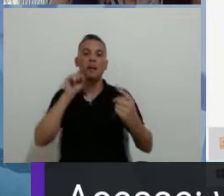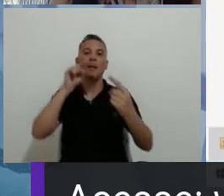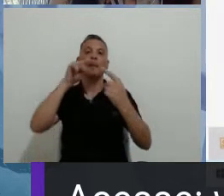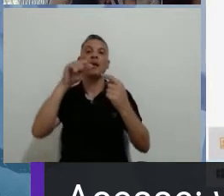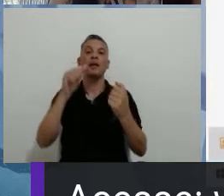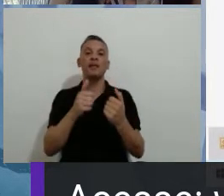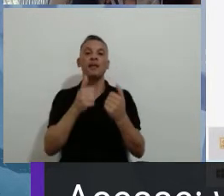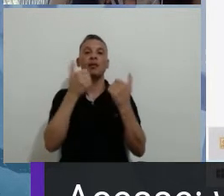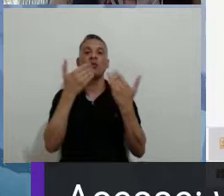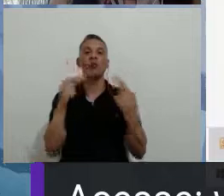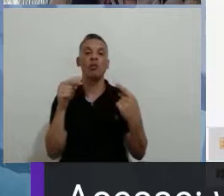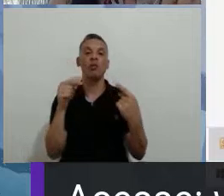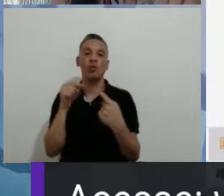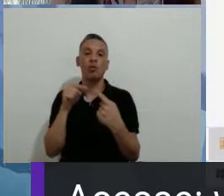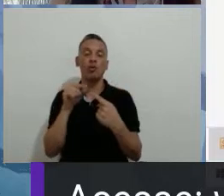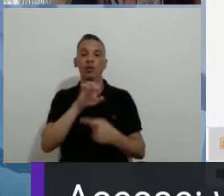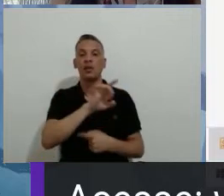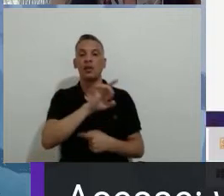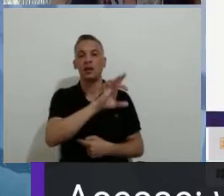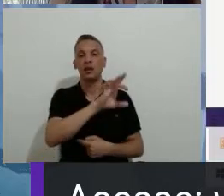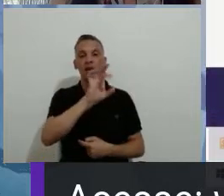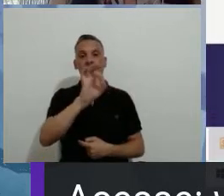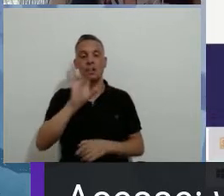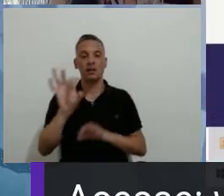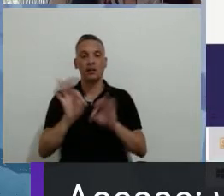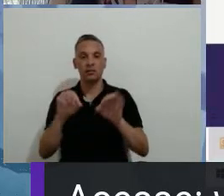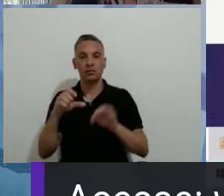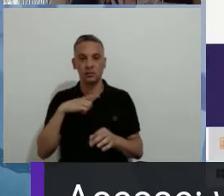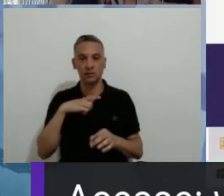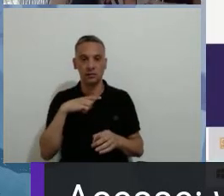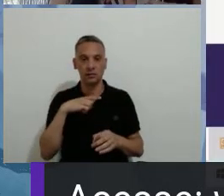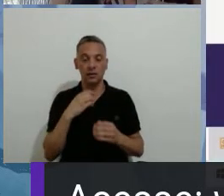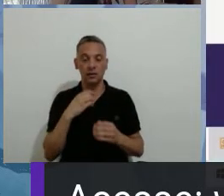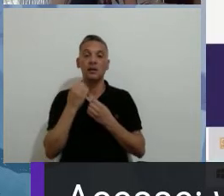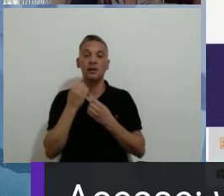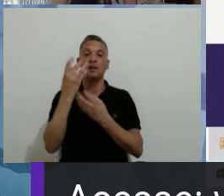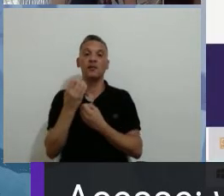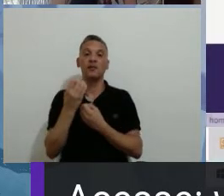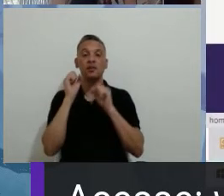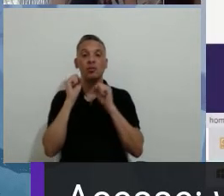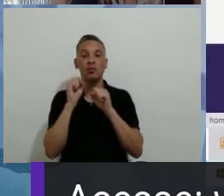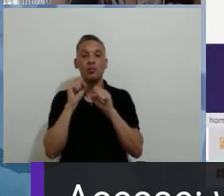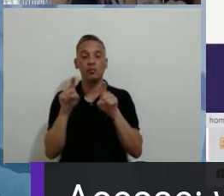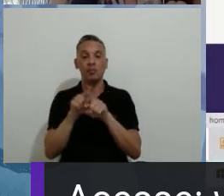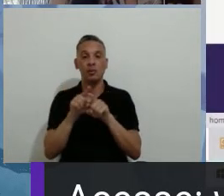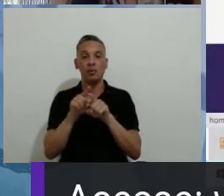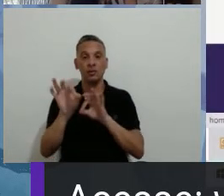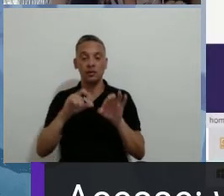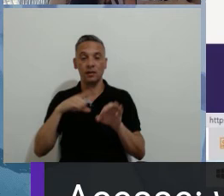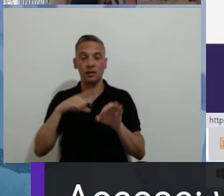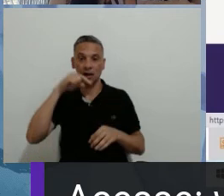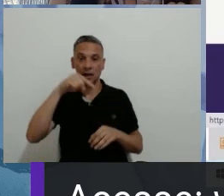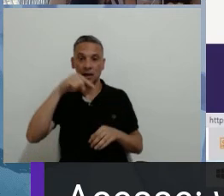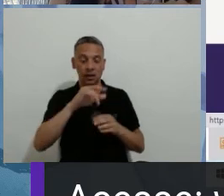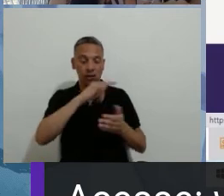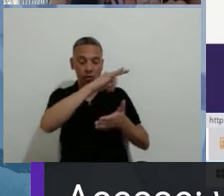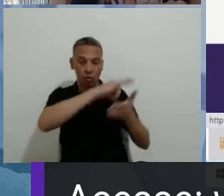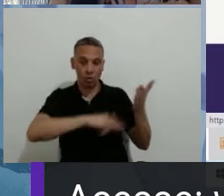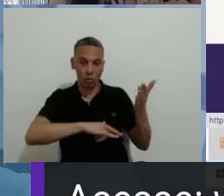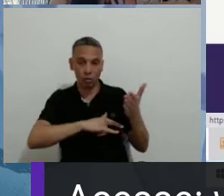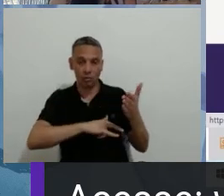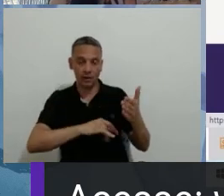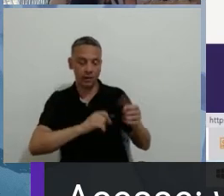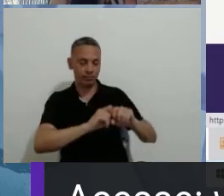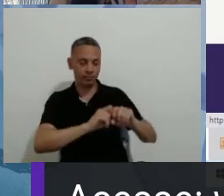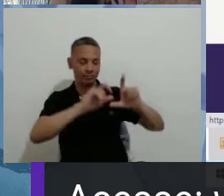relacionadas a cada um desses indicadores, e essas informações vão poder ser acessadas aqui num documento que descreve toda a